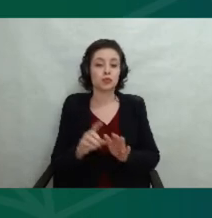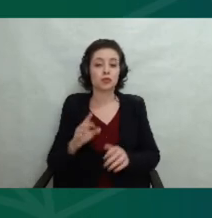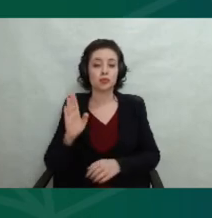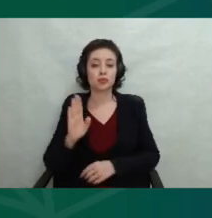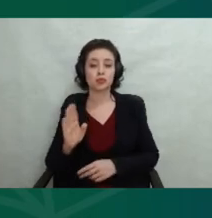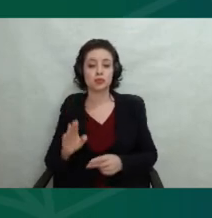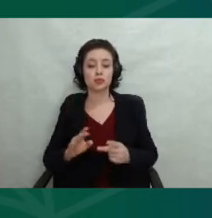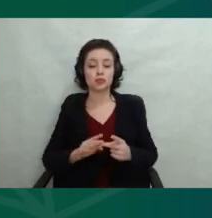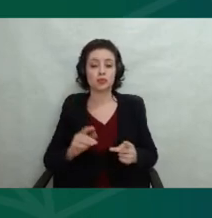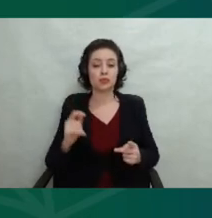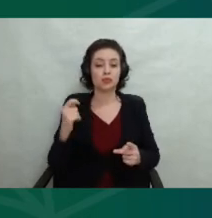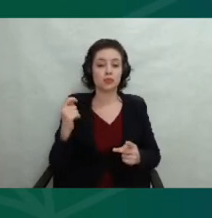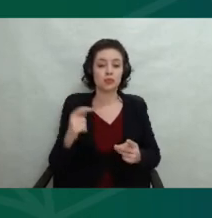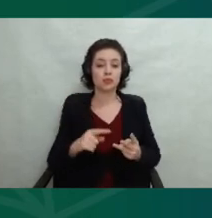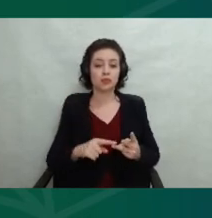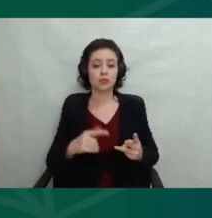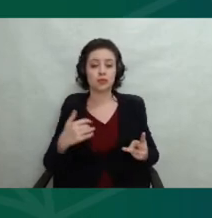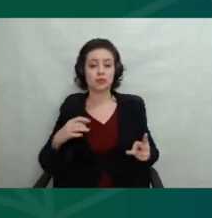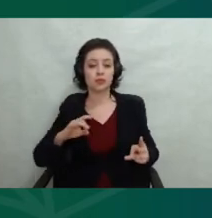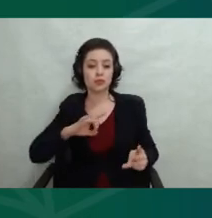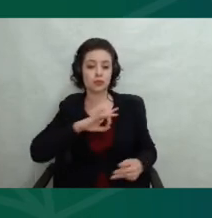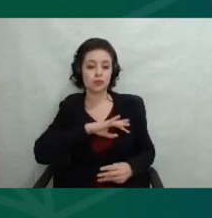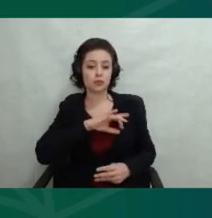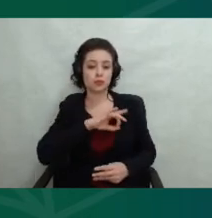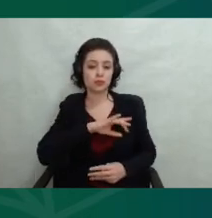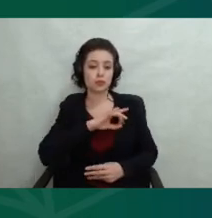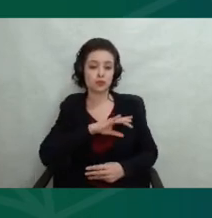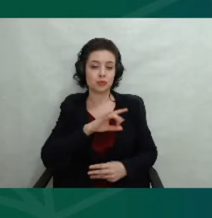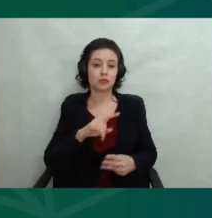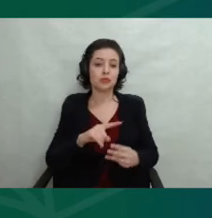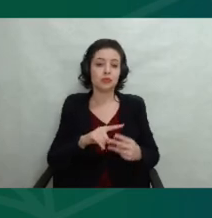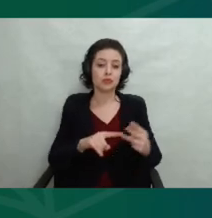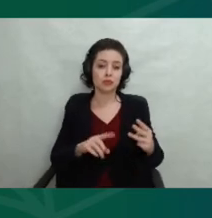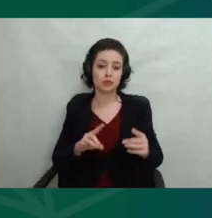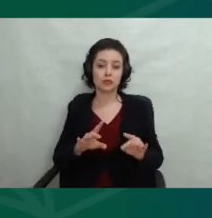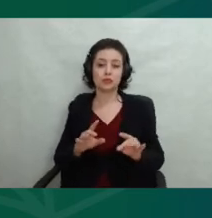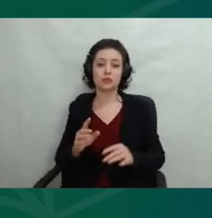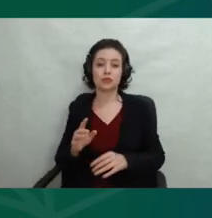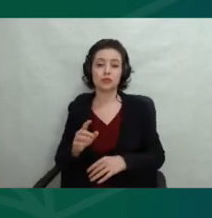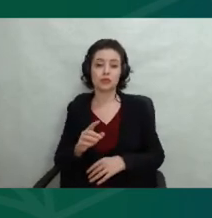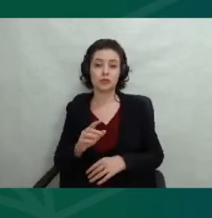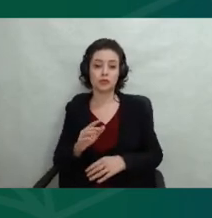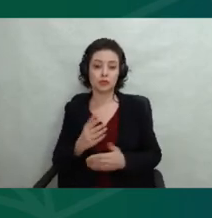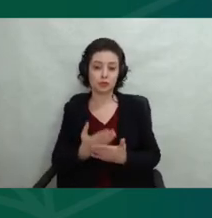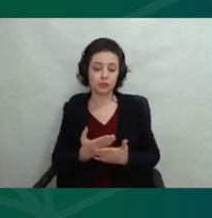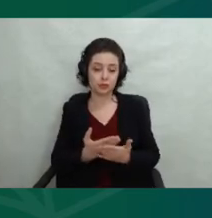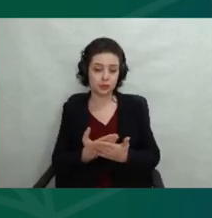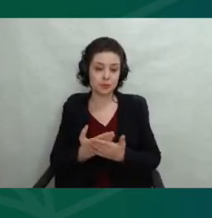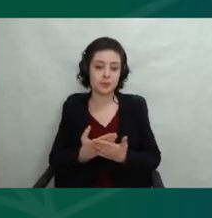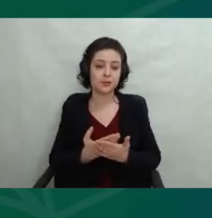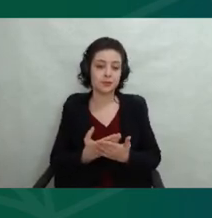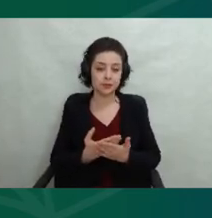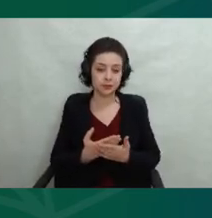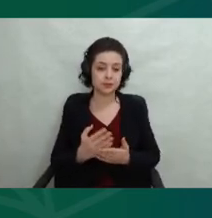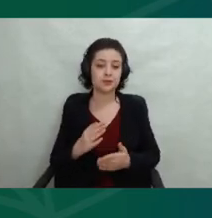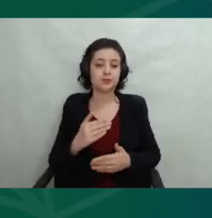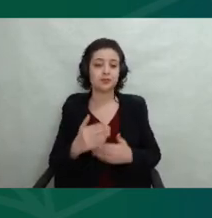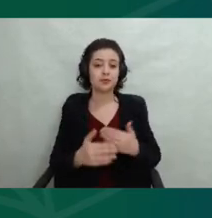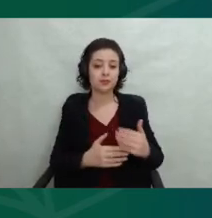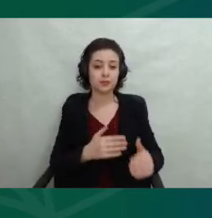apresentam estudos publicados sobre a presença dessas substâncias e os efeitos que elas podem causar. A Colômbia